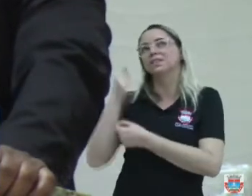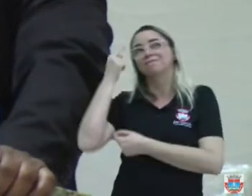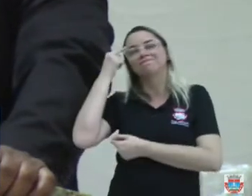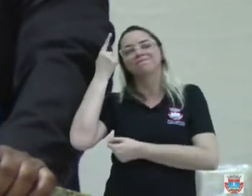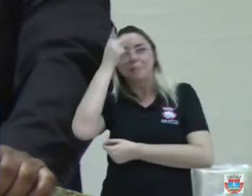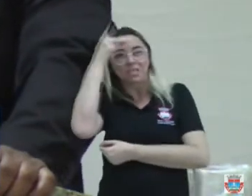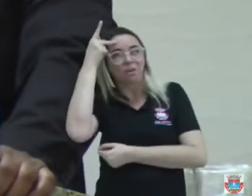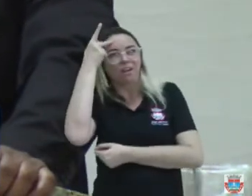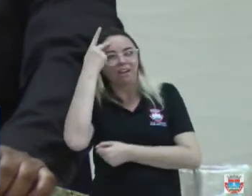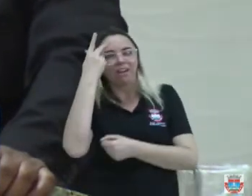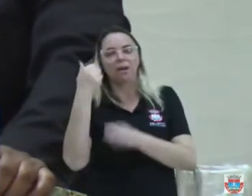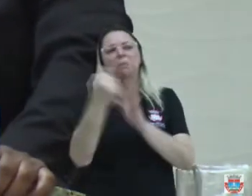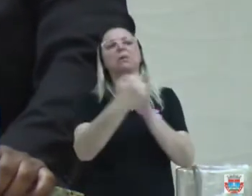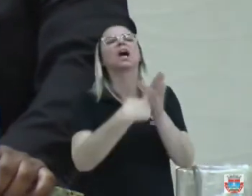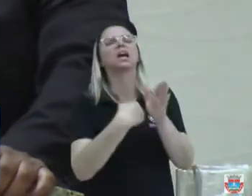triste,